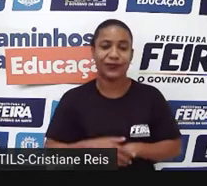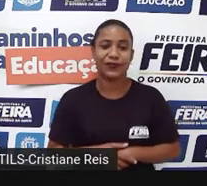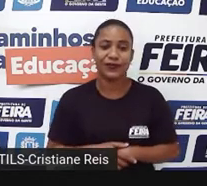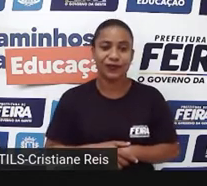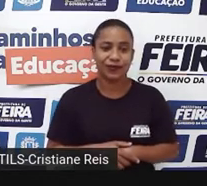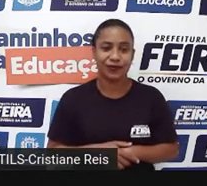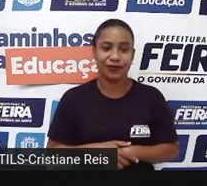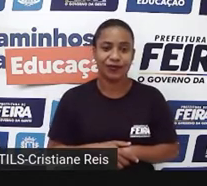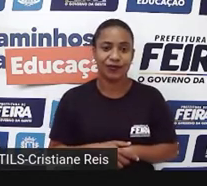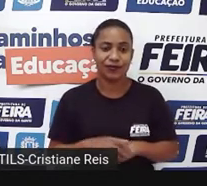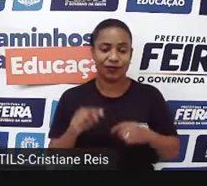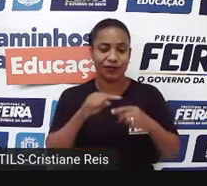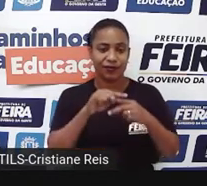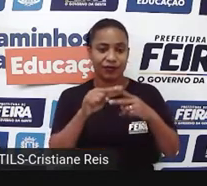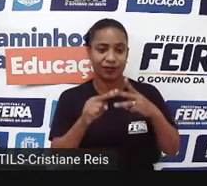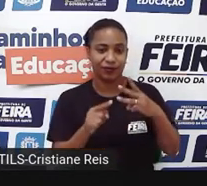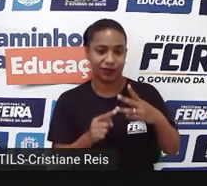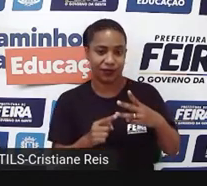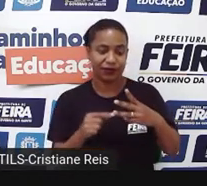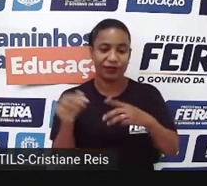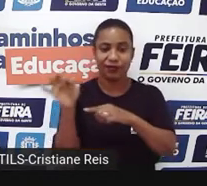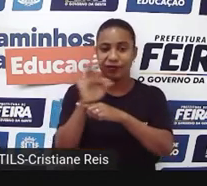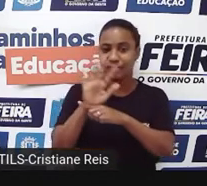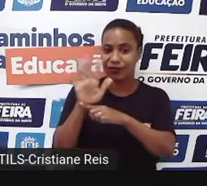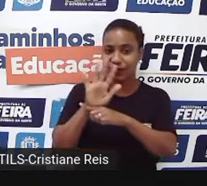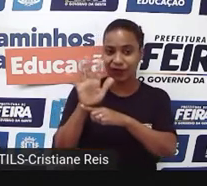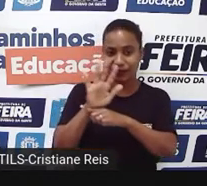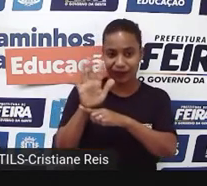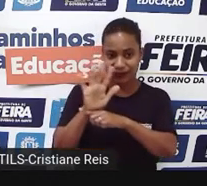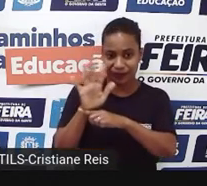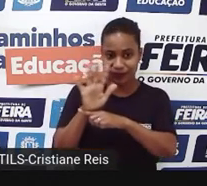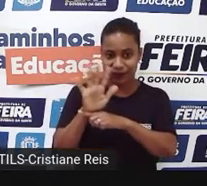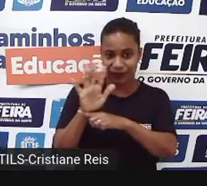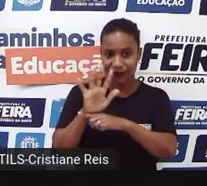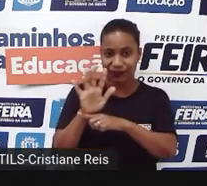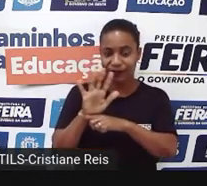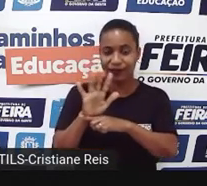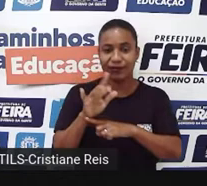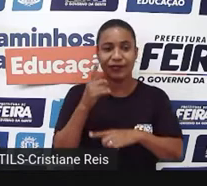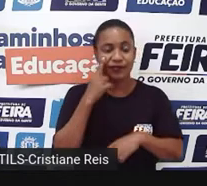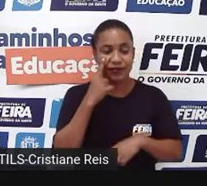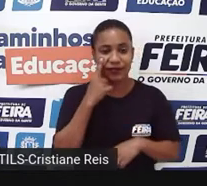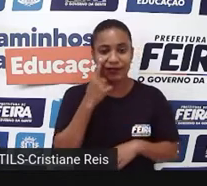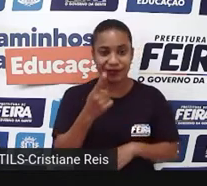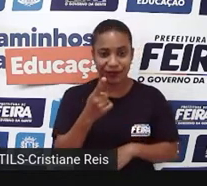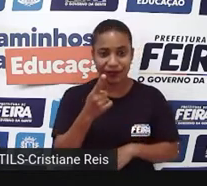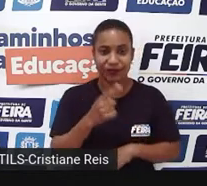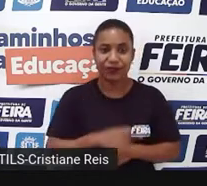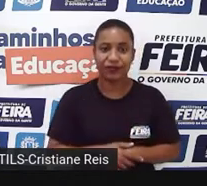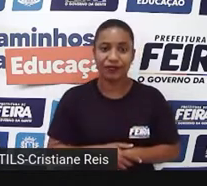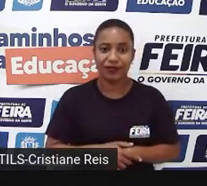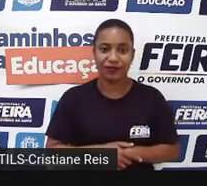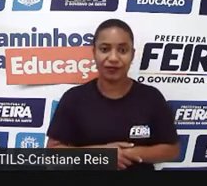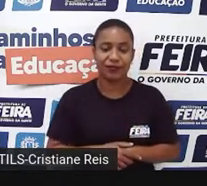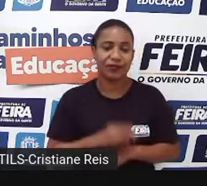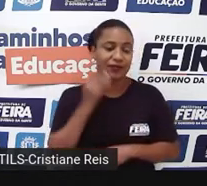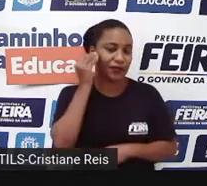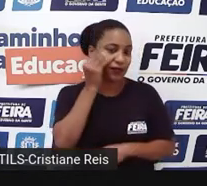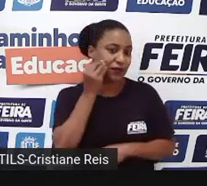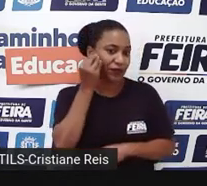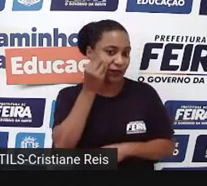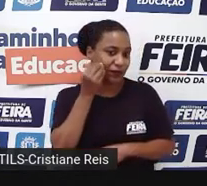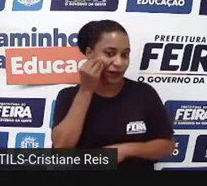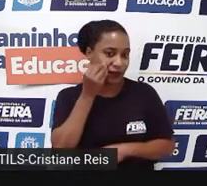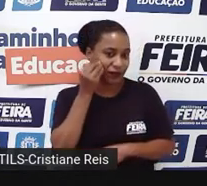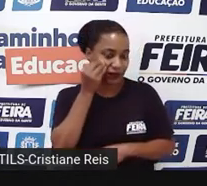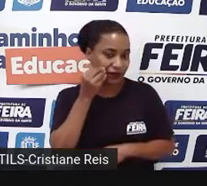vocês três filmes que foram os primeiros, uma espécie assim de experimento, né?